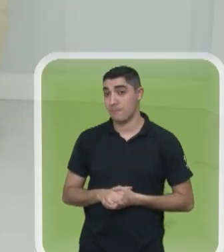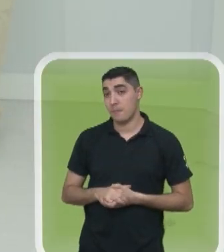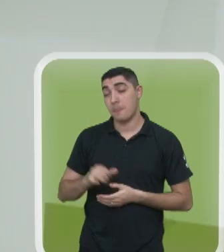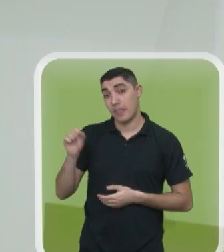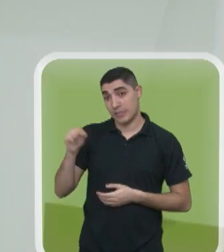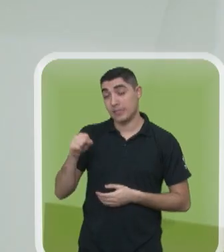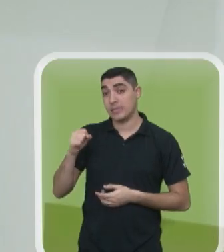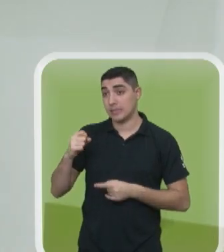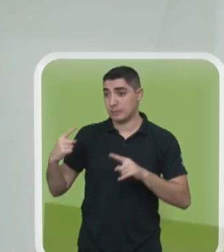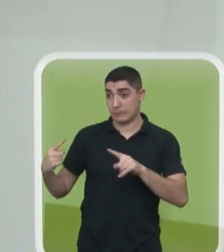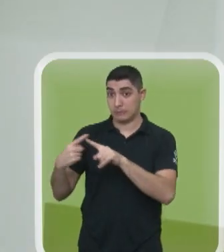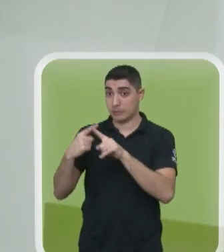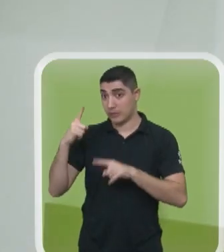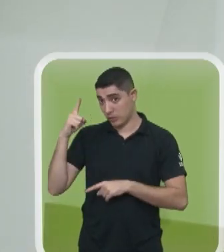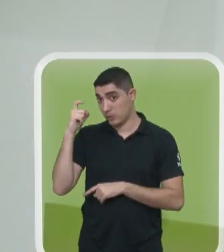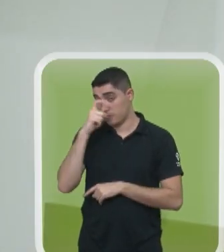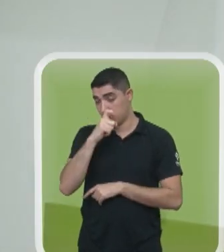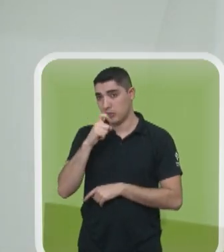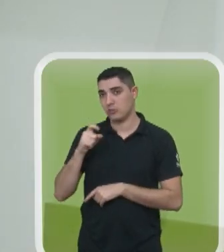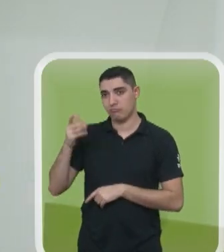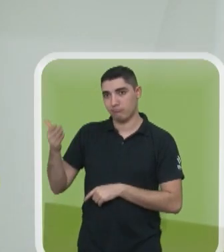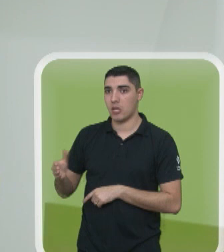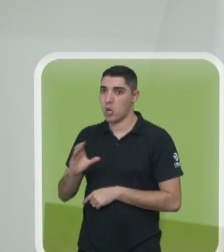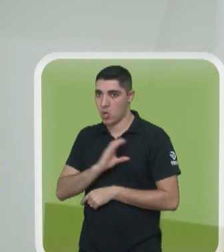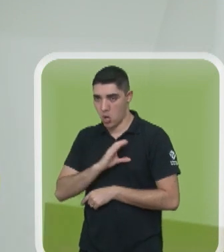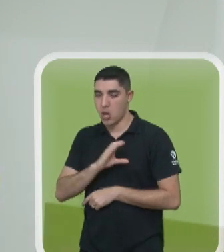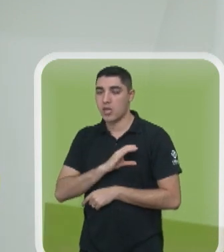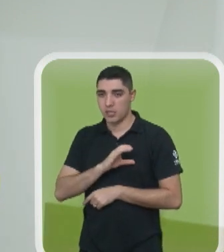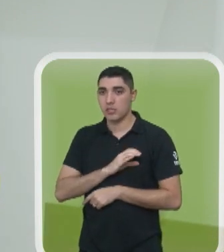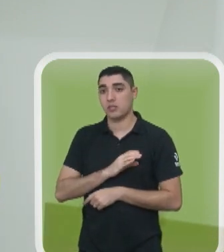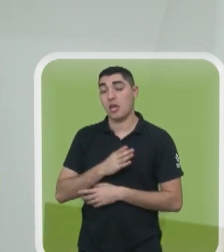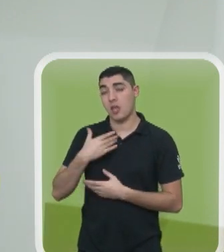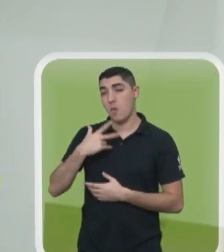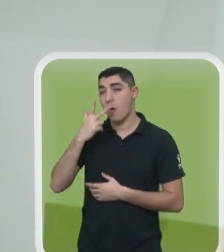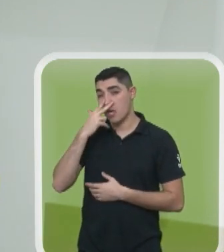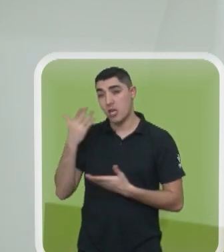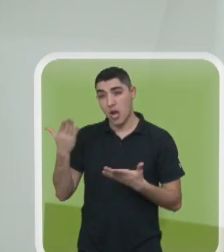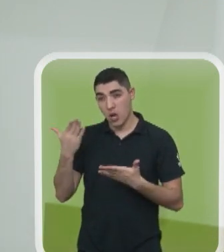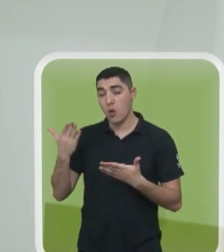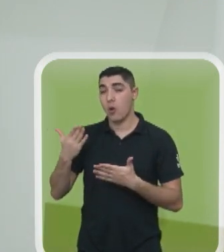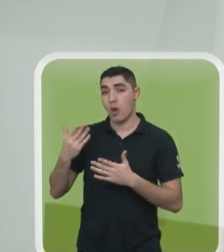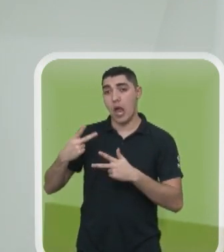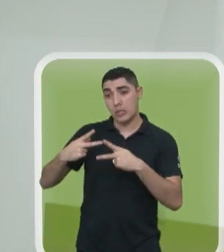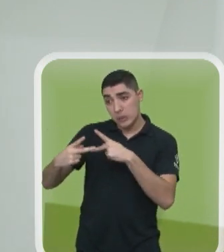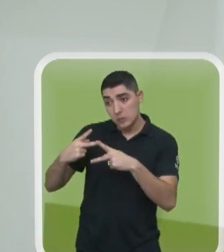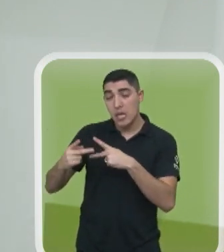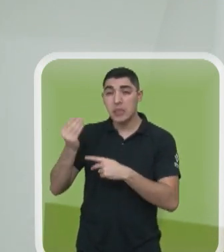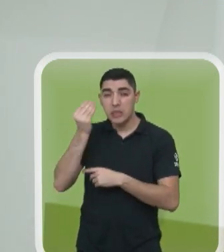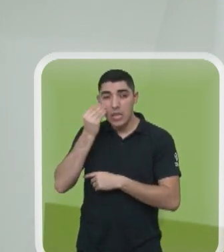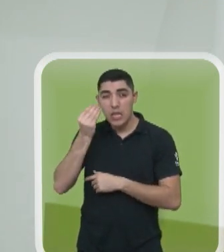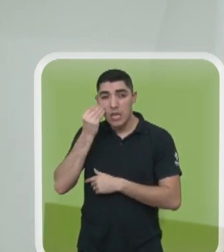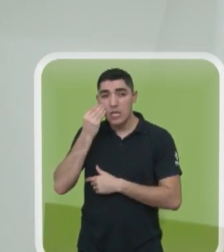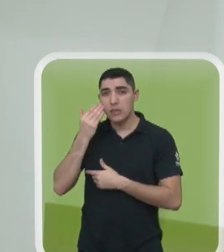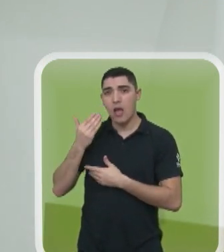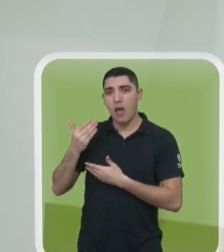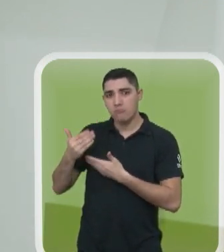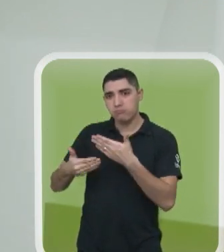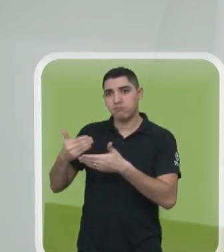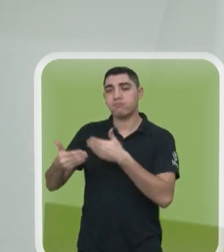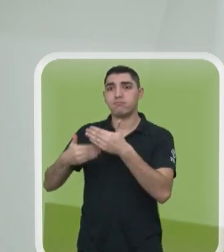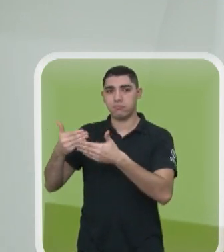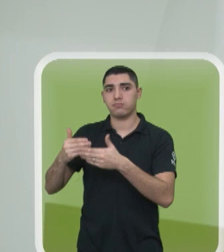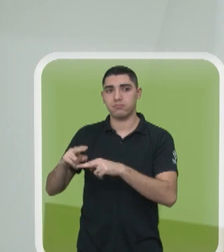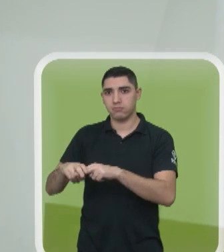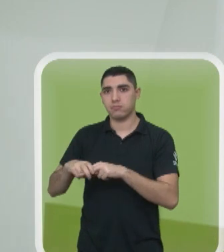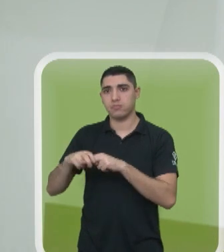muito difícil, né, contra o Corinthians. Eu acho que agora o São José vai começar a colocar já a cabeça para a parte final do campeonato, para os